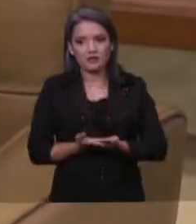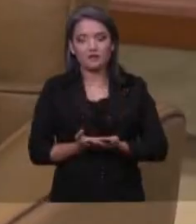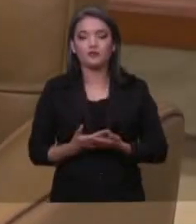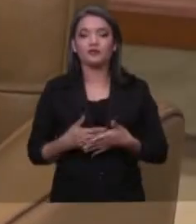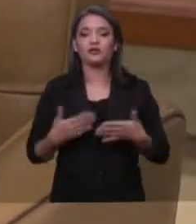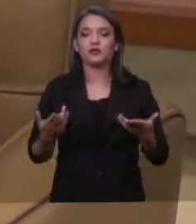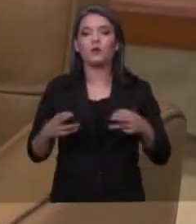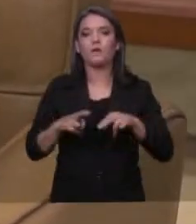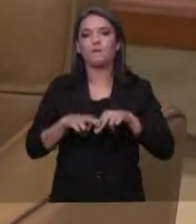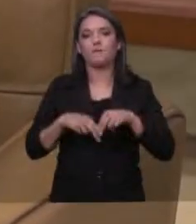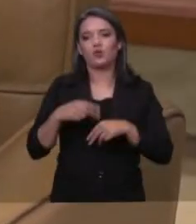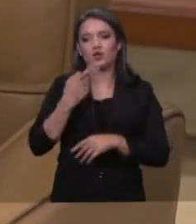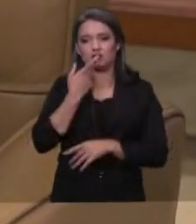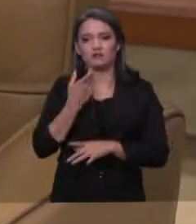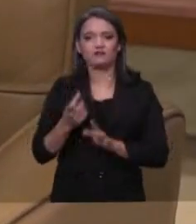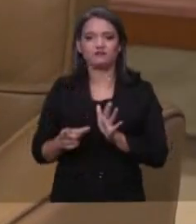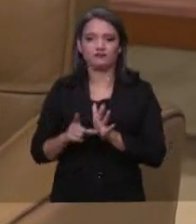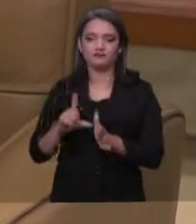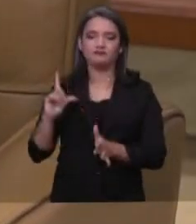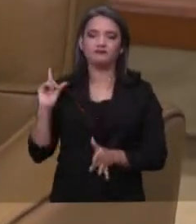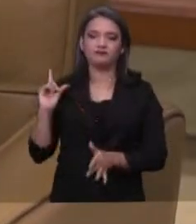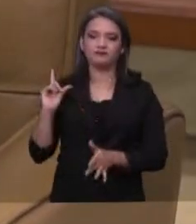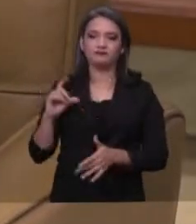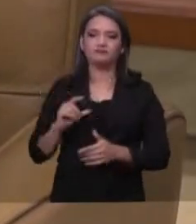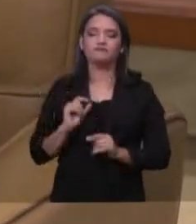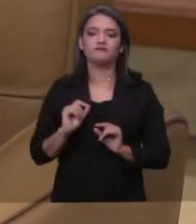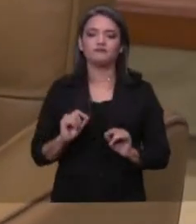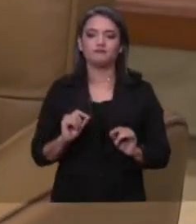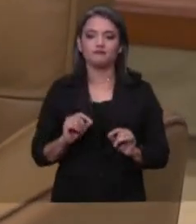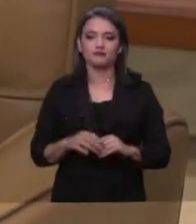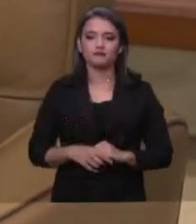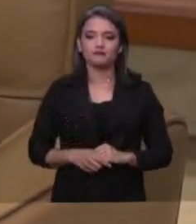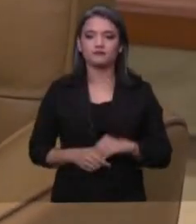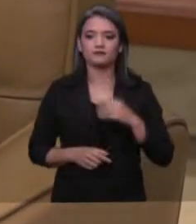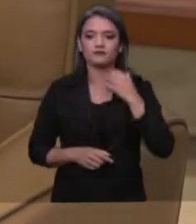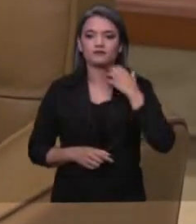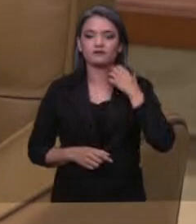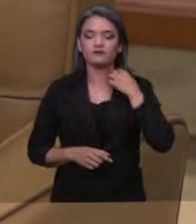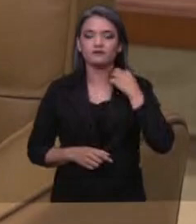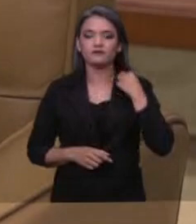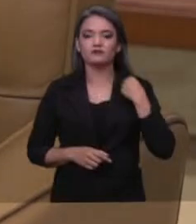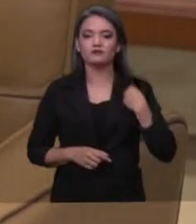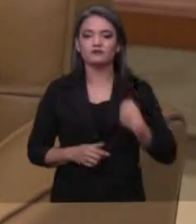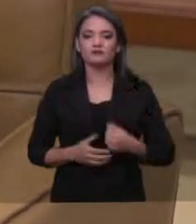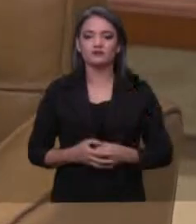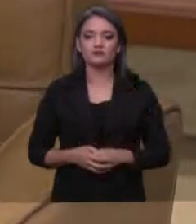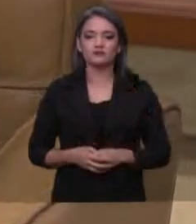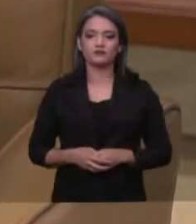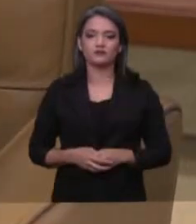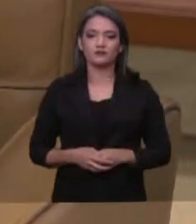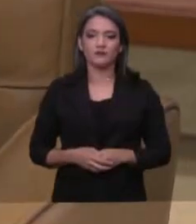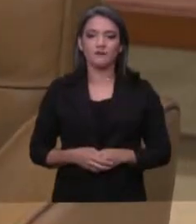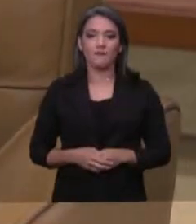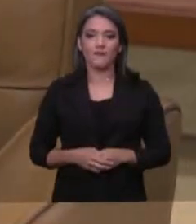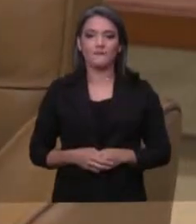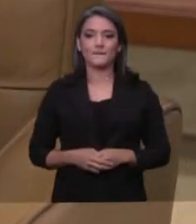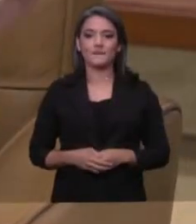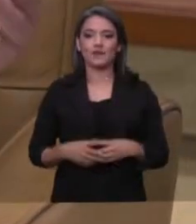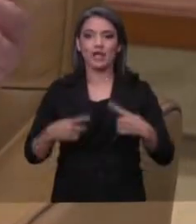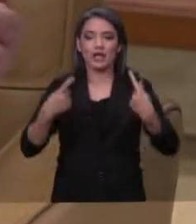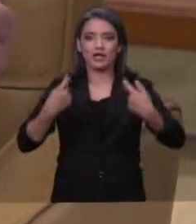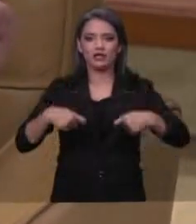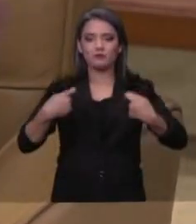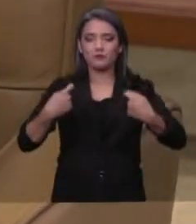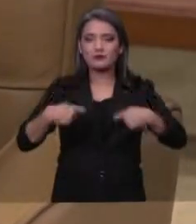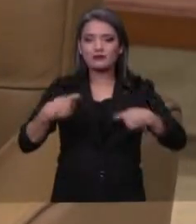naquela minha breve intervenção que era necessário ter a perspectiva de